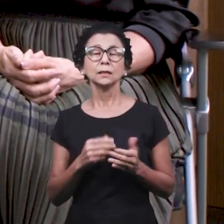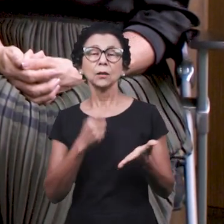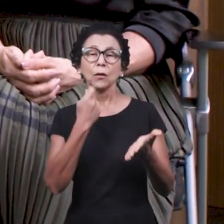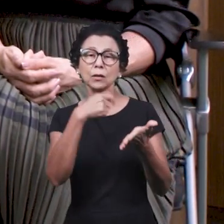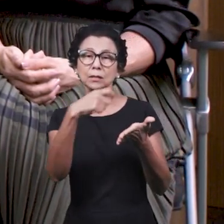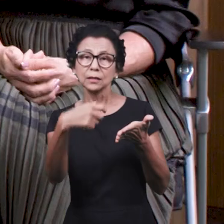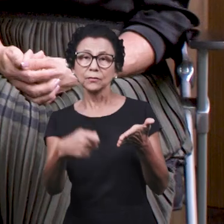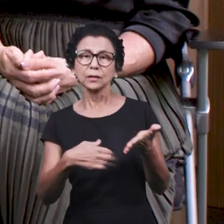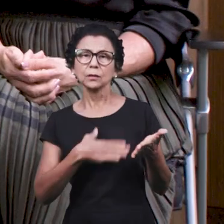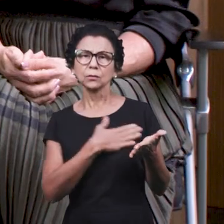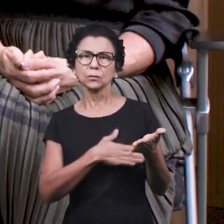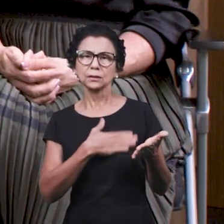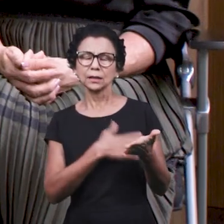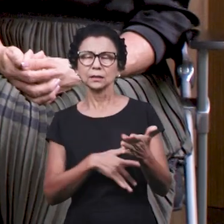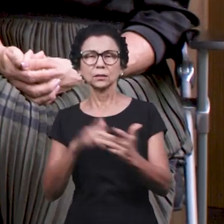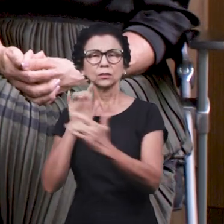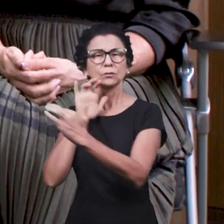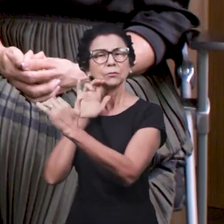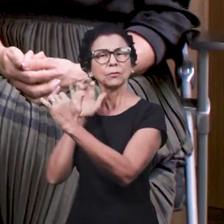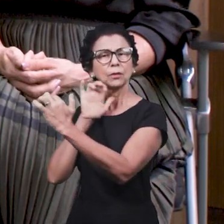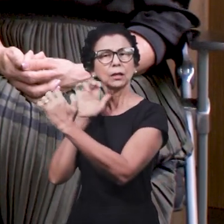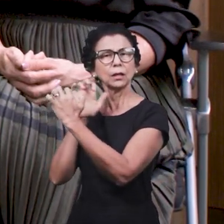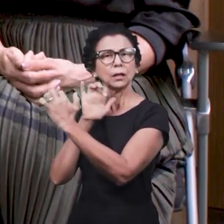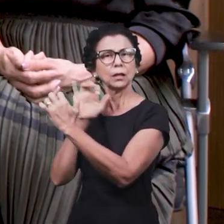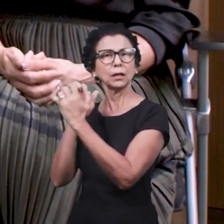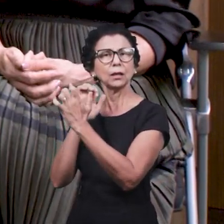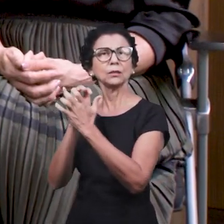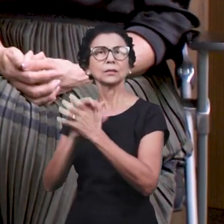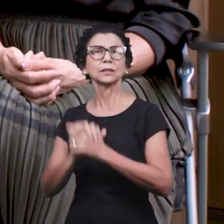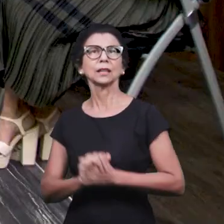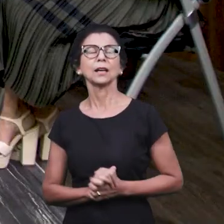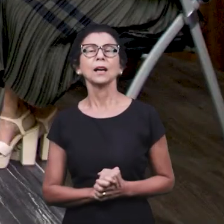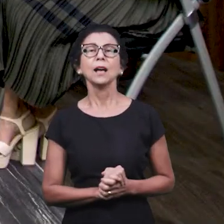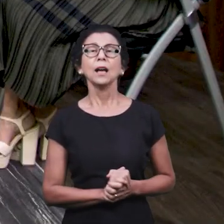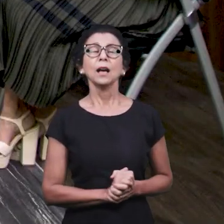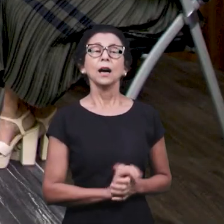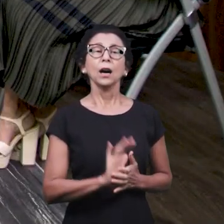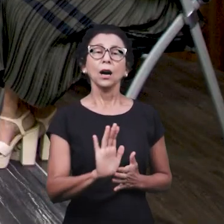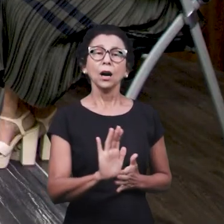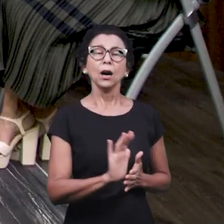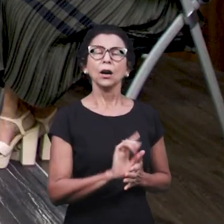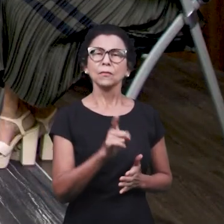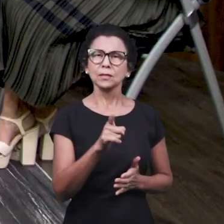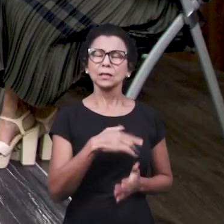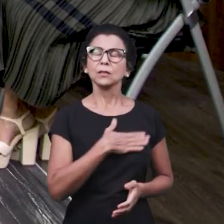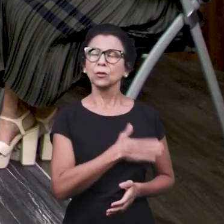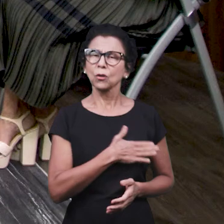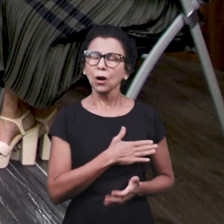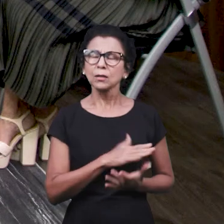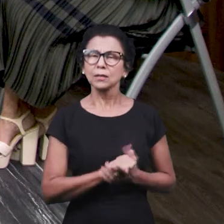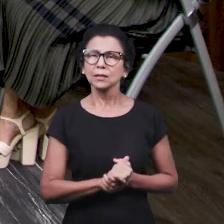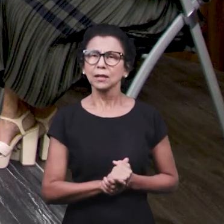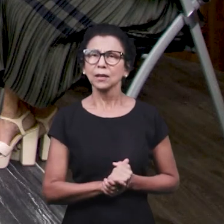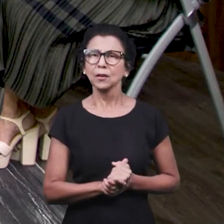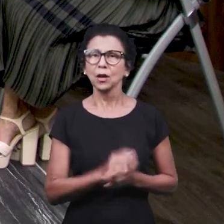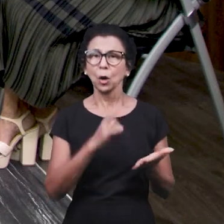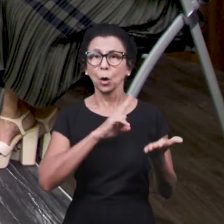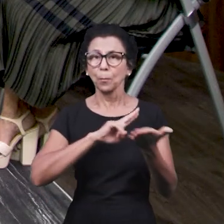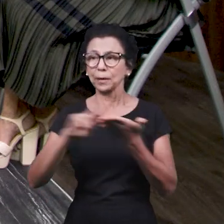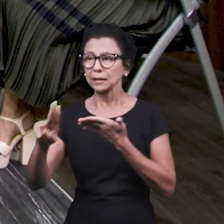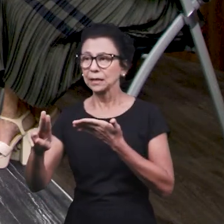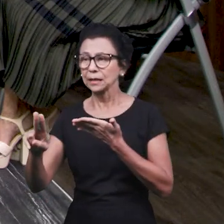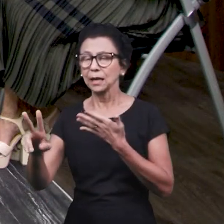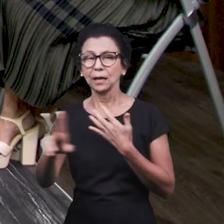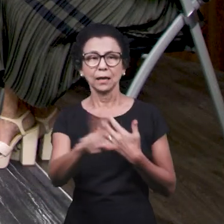transversa, que eu gostaria muito de continuar os meus estudos. E eles me retornaram, me falaram, olha só, você gosta de tocar flauta? Você toca bem? A gente tem